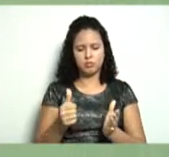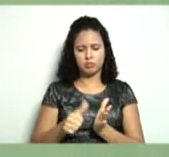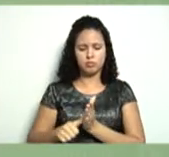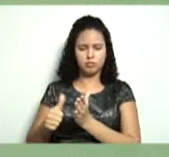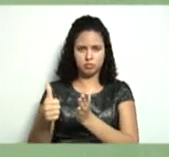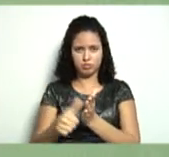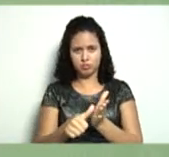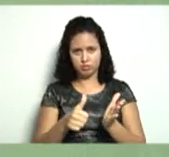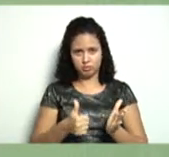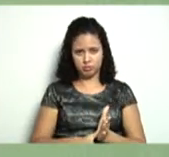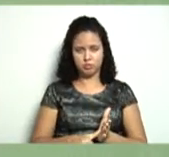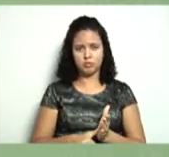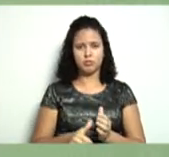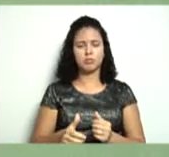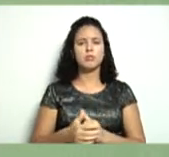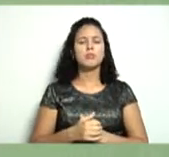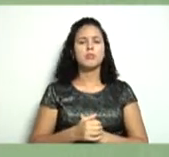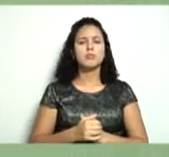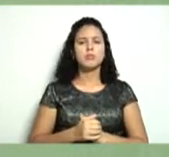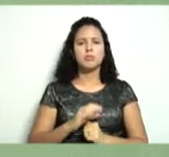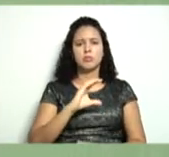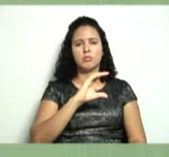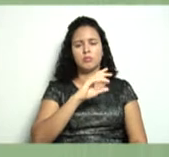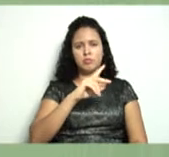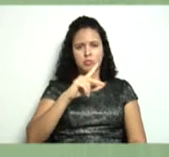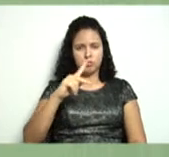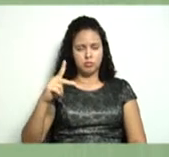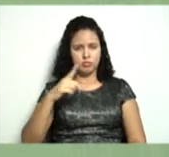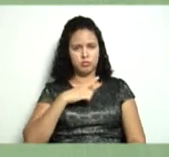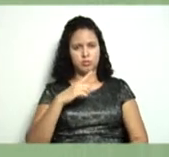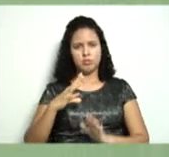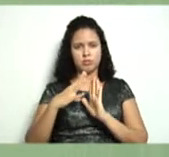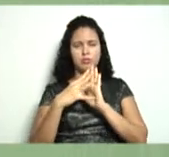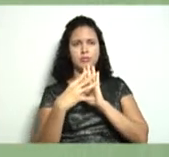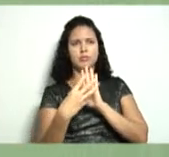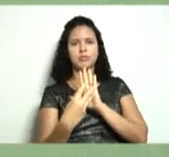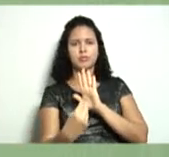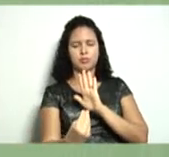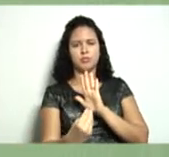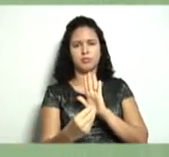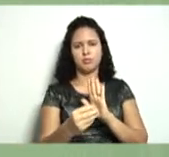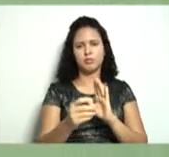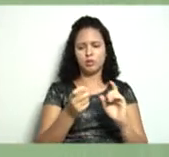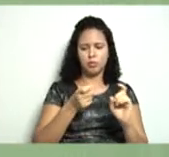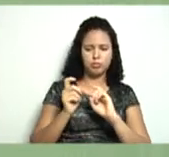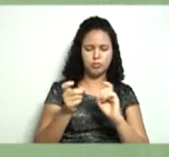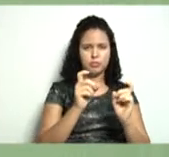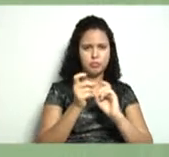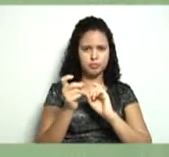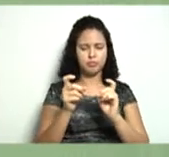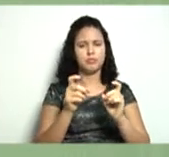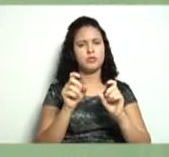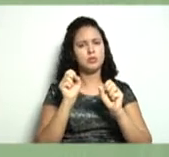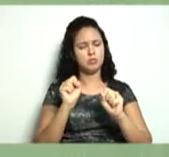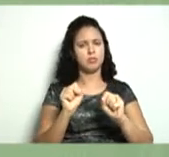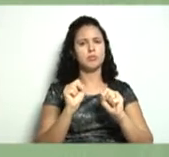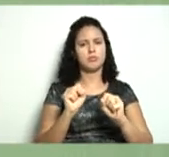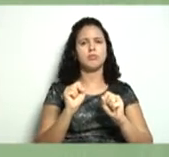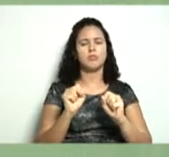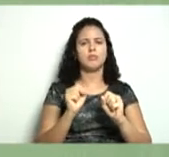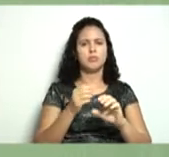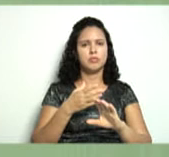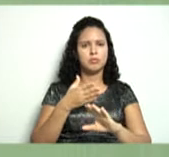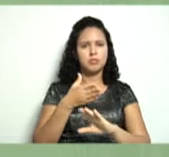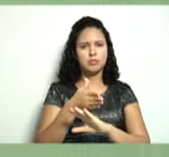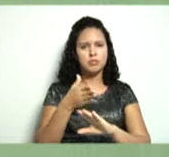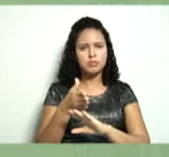associados. As cooperativas têm um modelo democrático de deliberação que permite a participação de todos